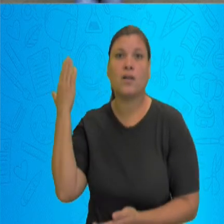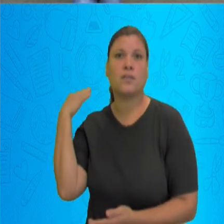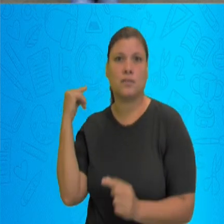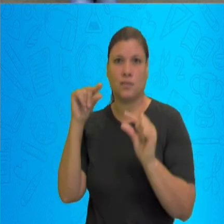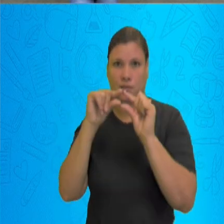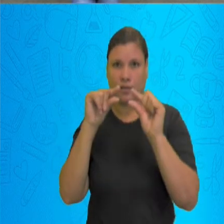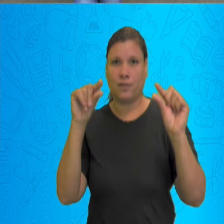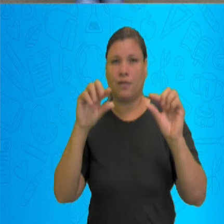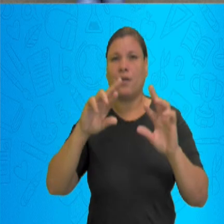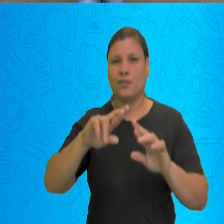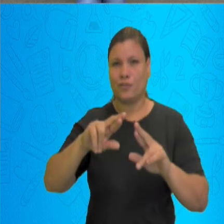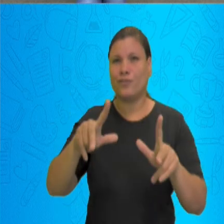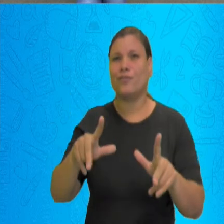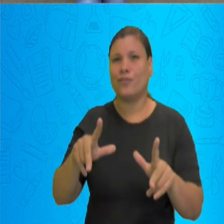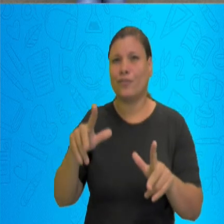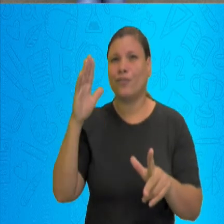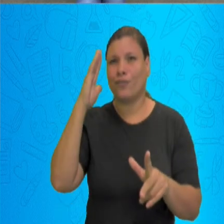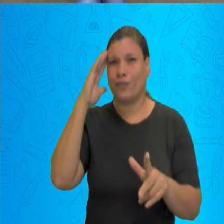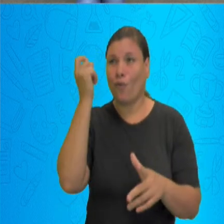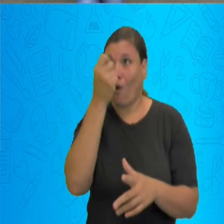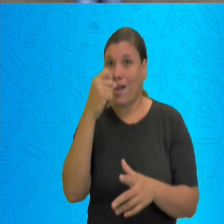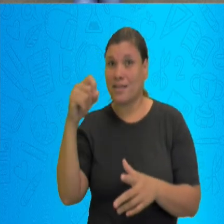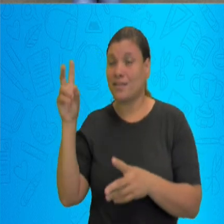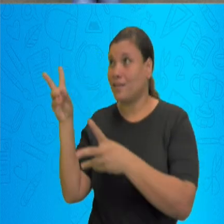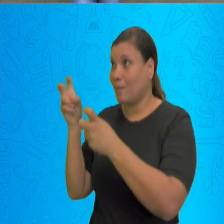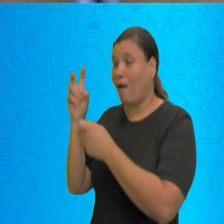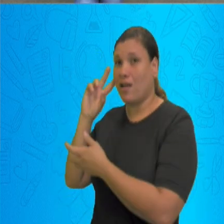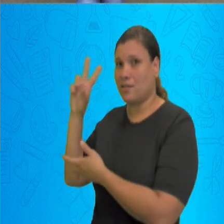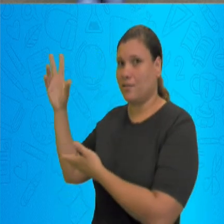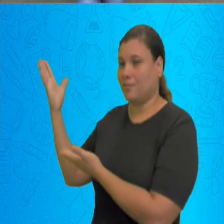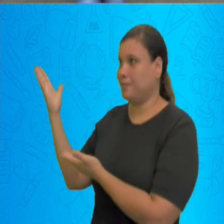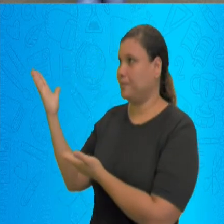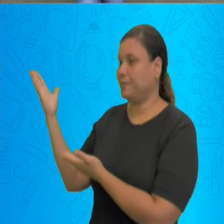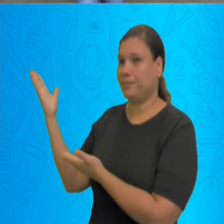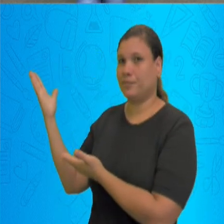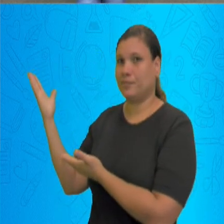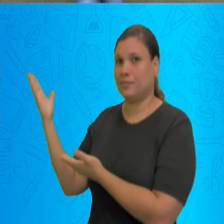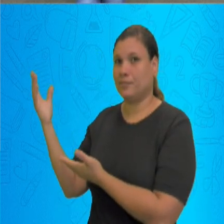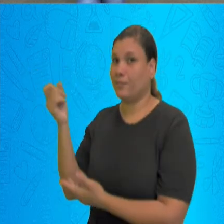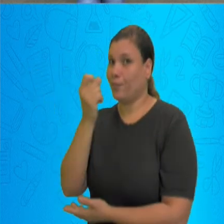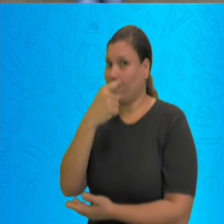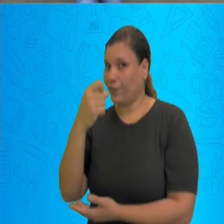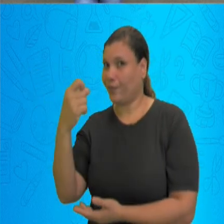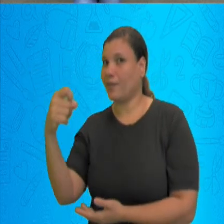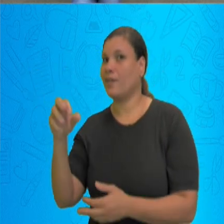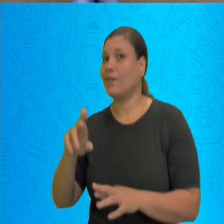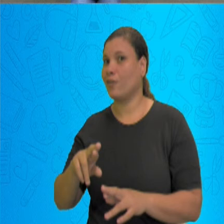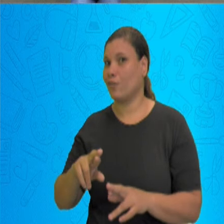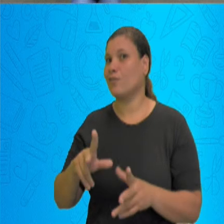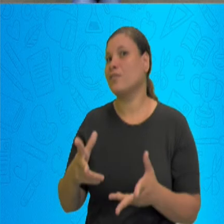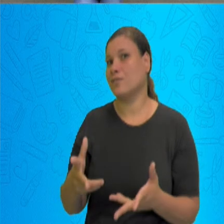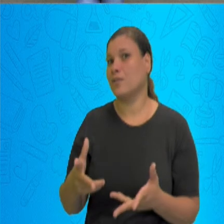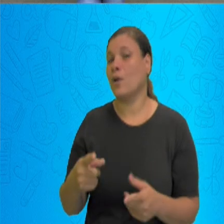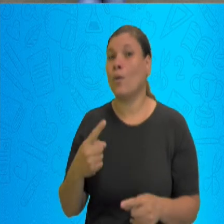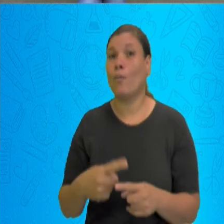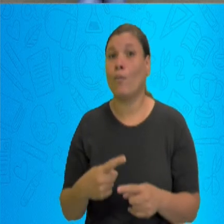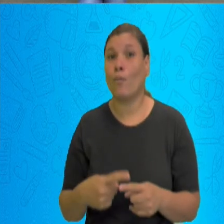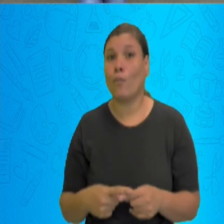é uma desinência, que nós podemos ter a relação de pretérito